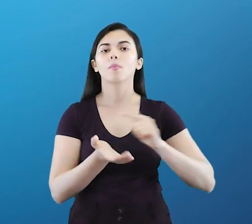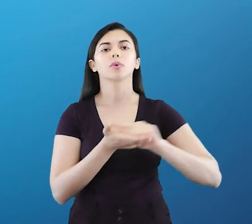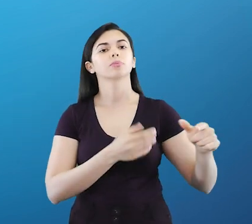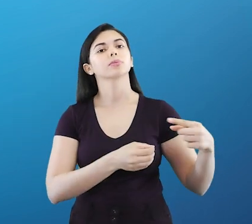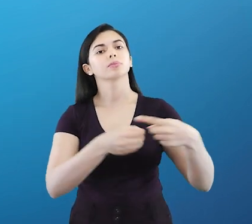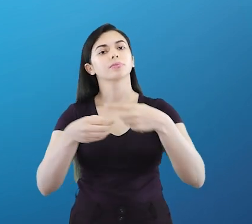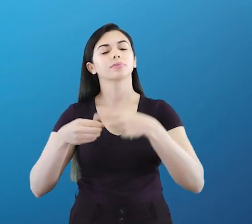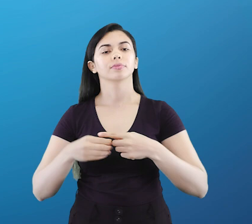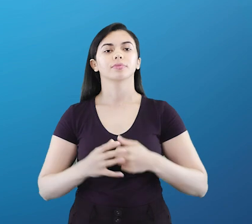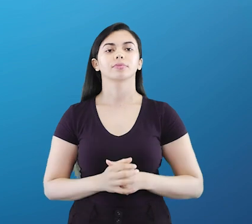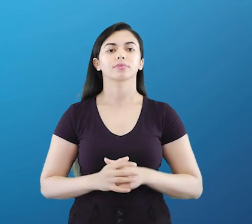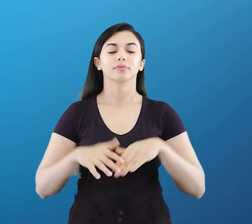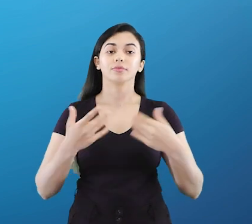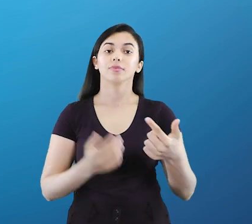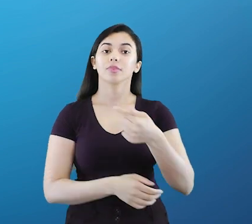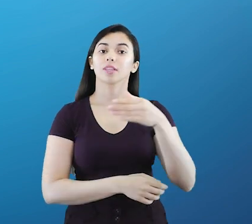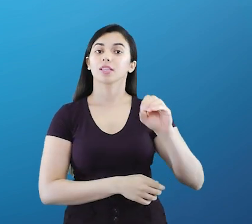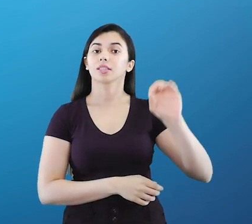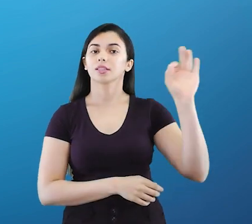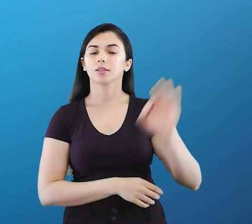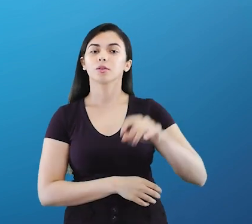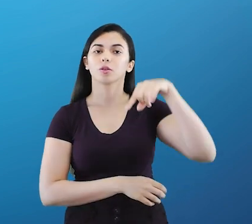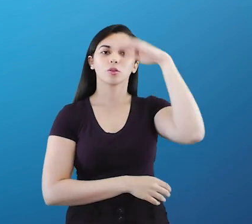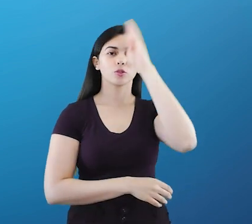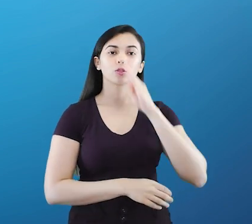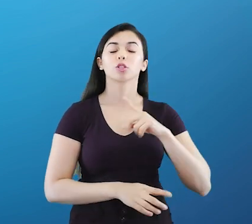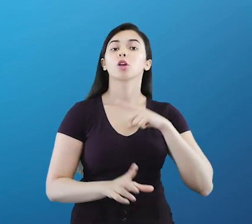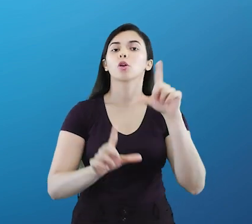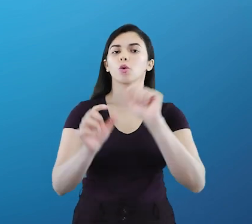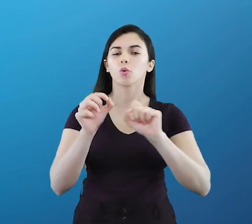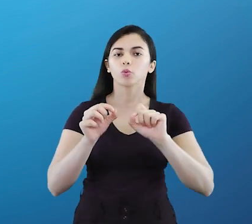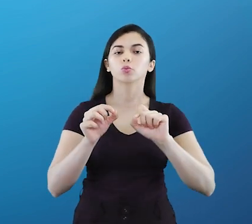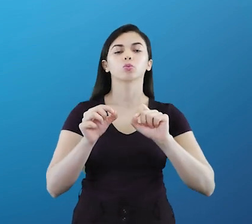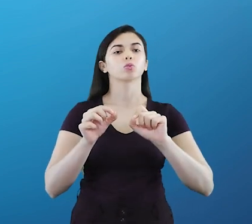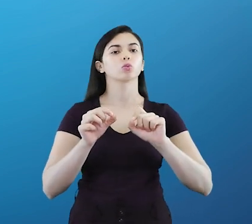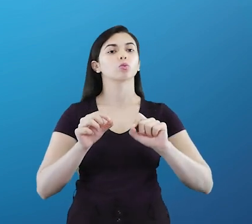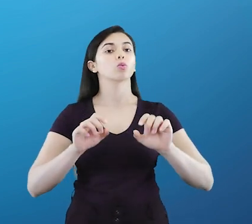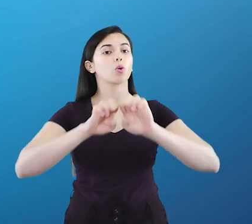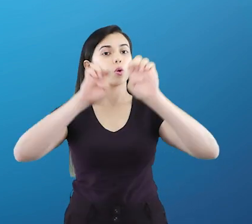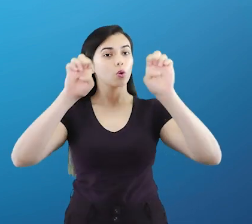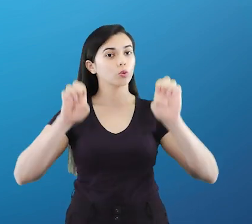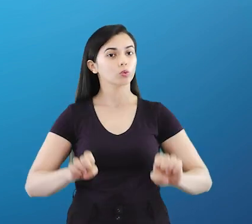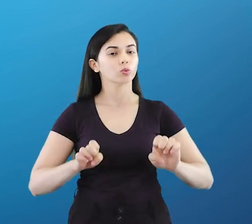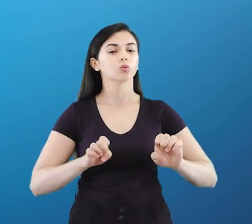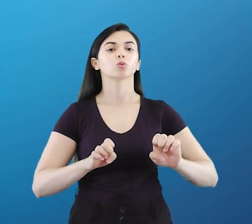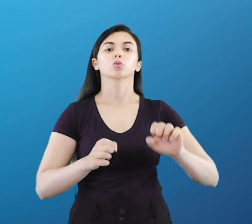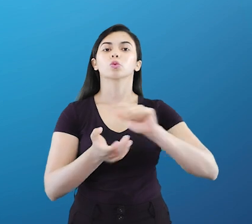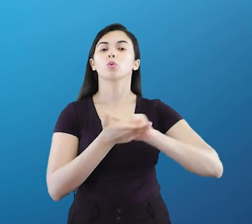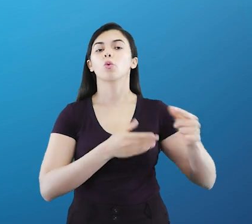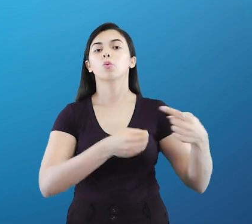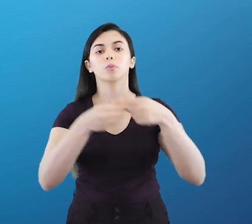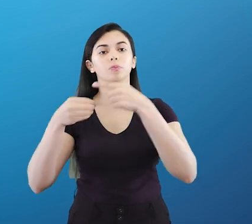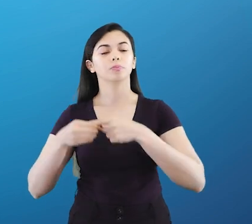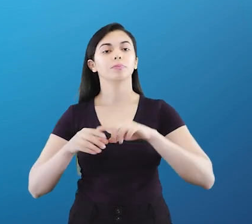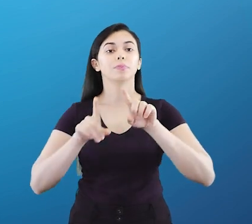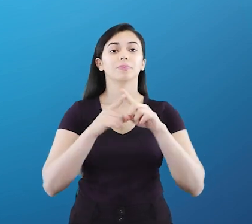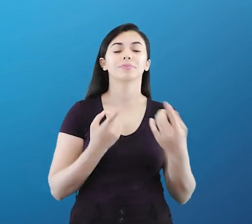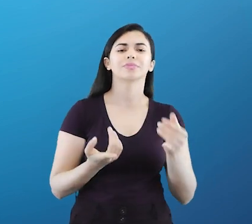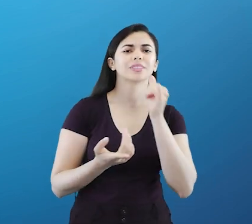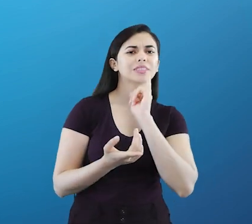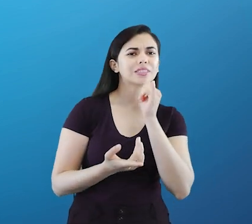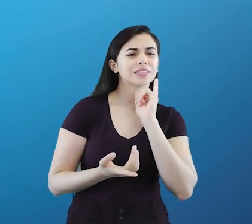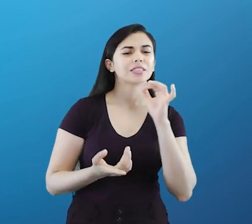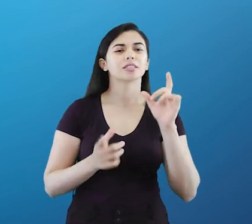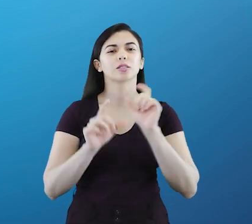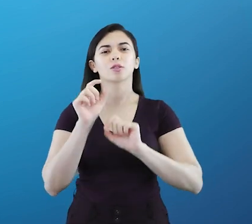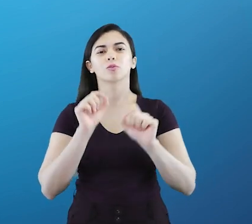70% do Brasil recebe serviços de saneamento básico. Porém, quando nós vamos para os dados de coleta de esgoto, nós temos uma